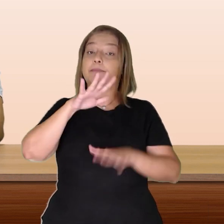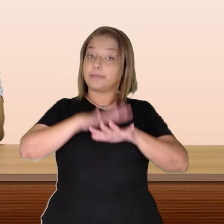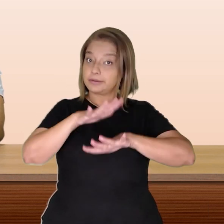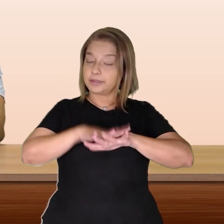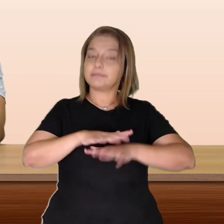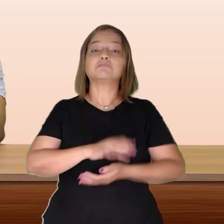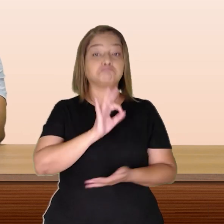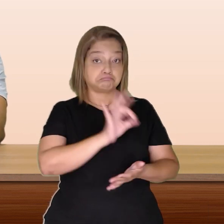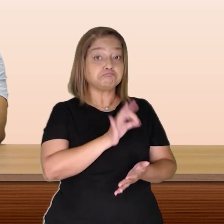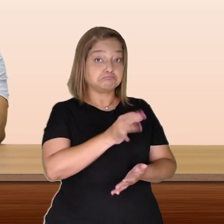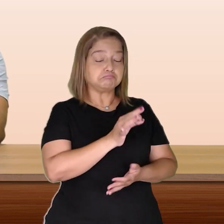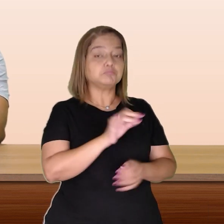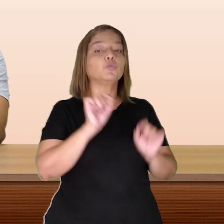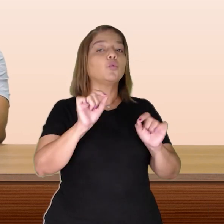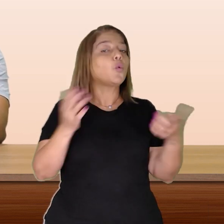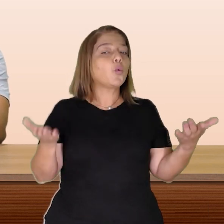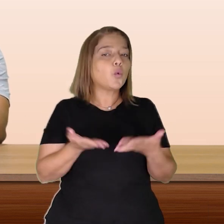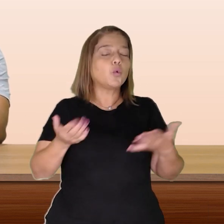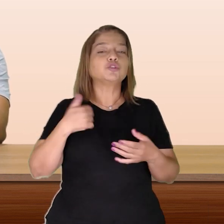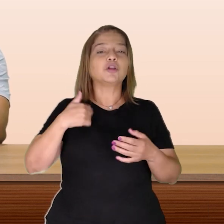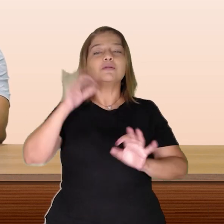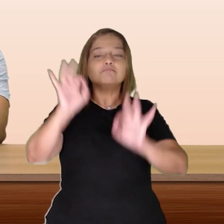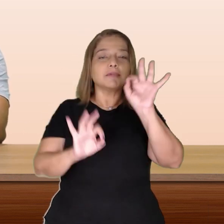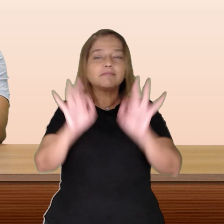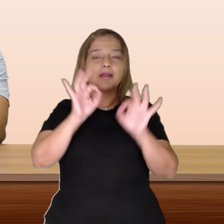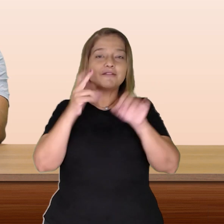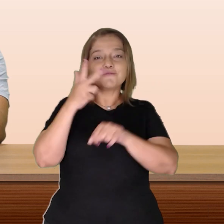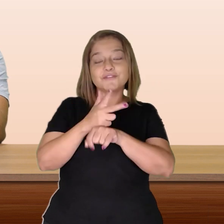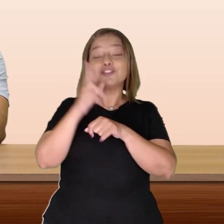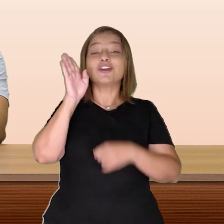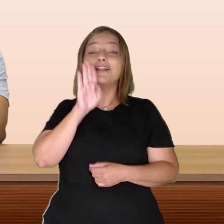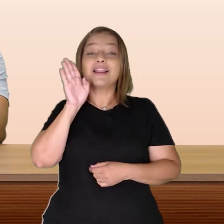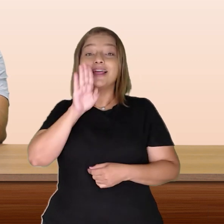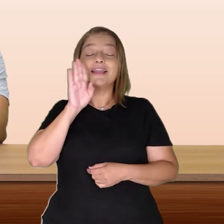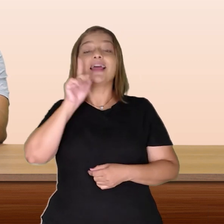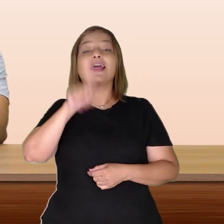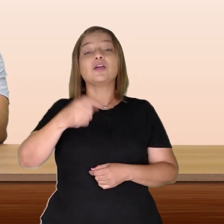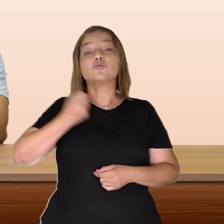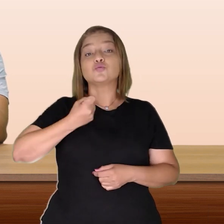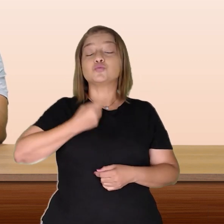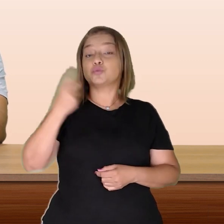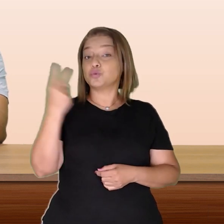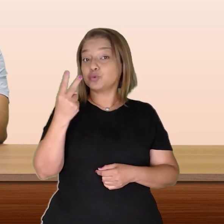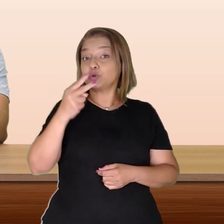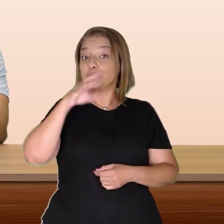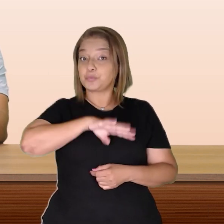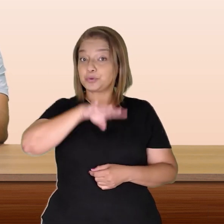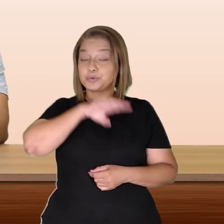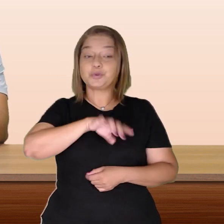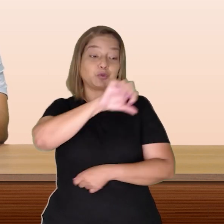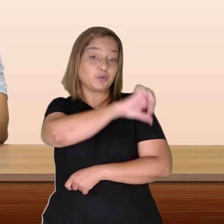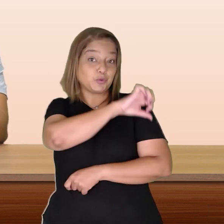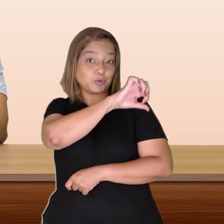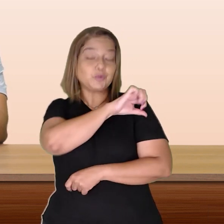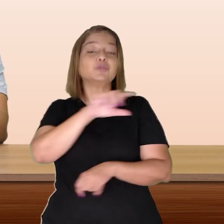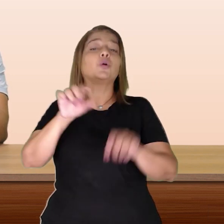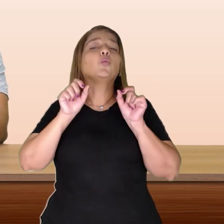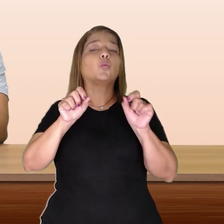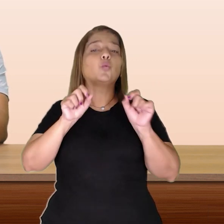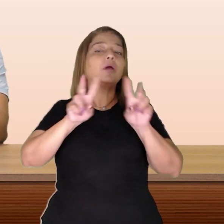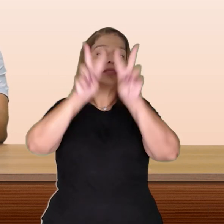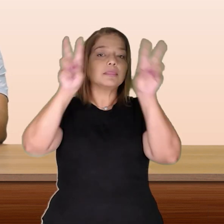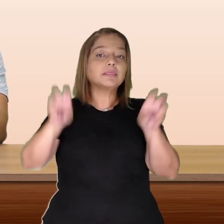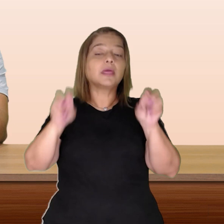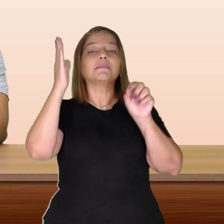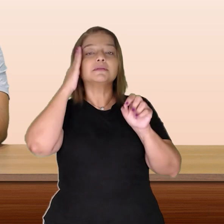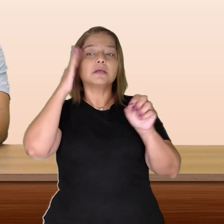matemática. Isso mesmo, e para o programa de hoje, eu preparei um vídeo bem legal sobre o Descritor 2 de língua portuguesa do 9º ano, que